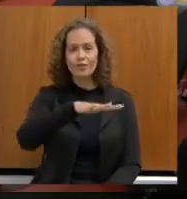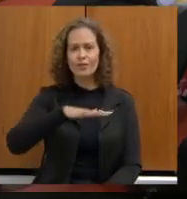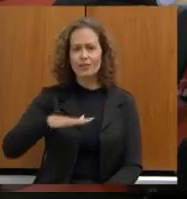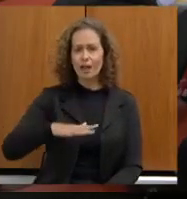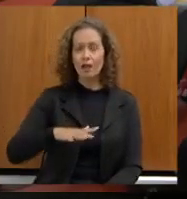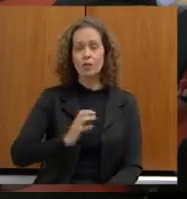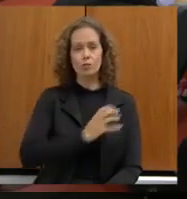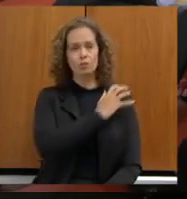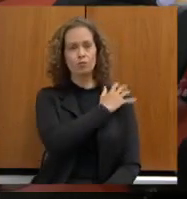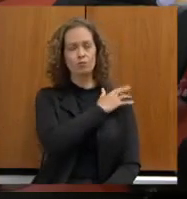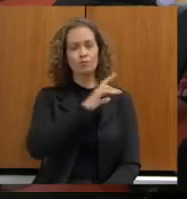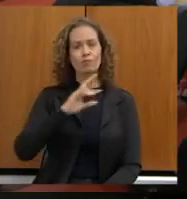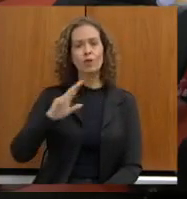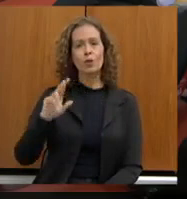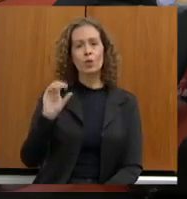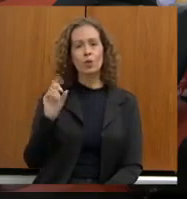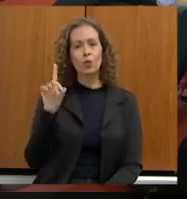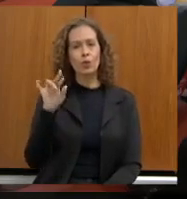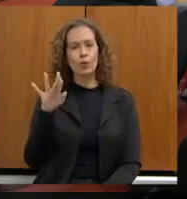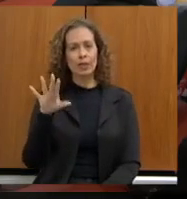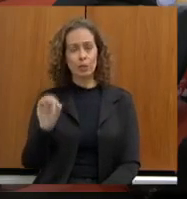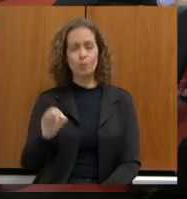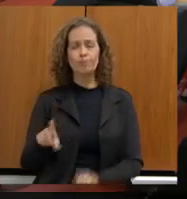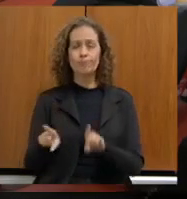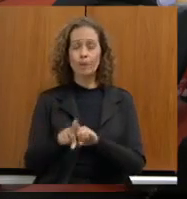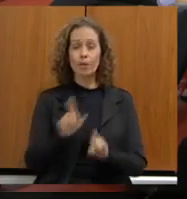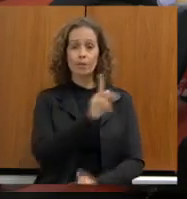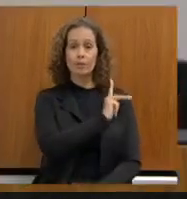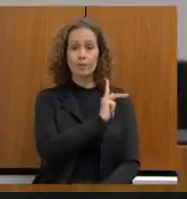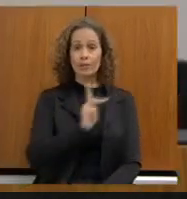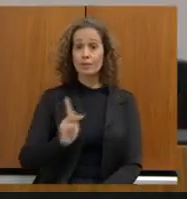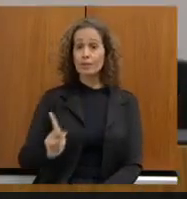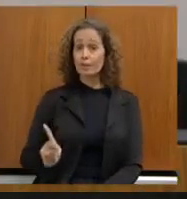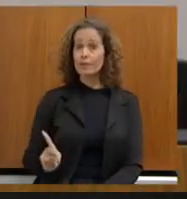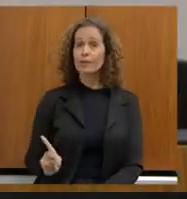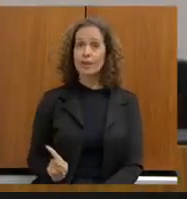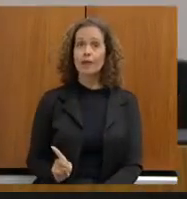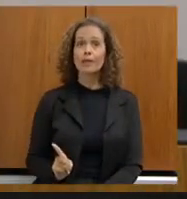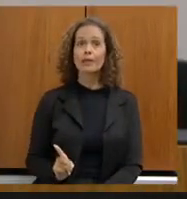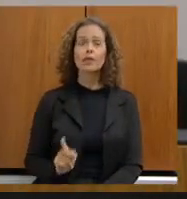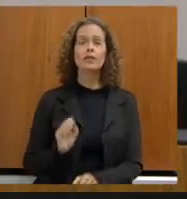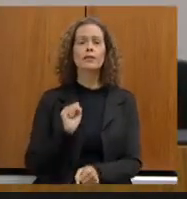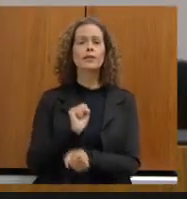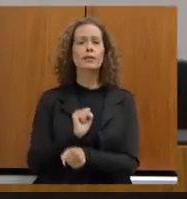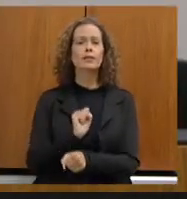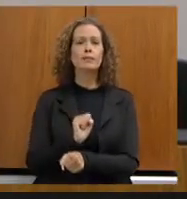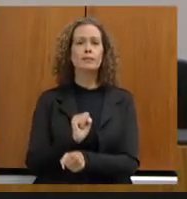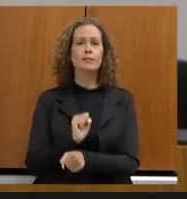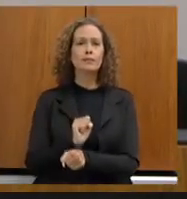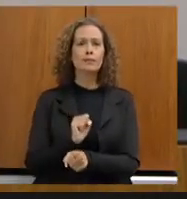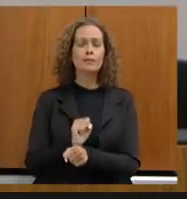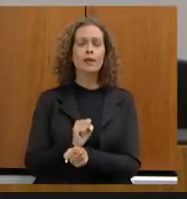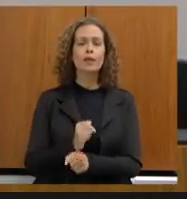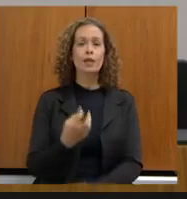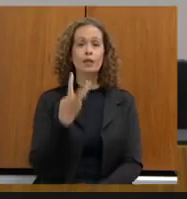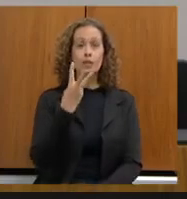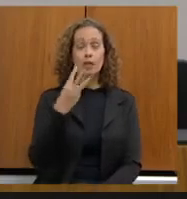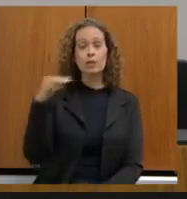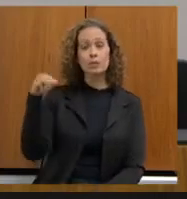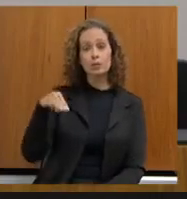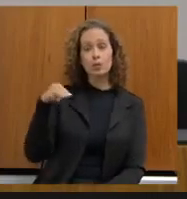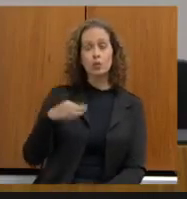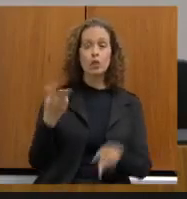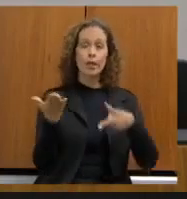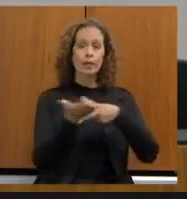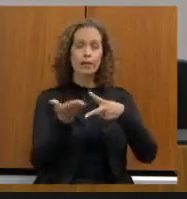Rodrigo Souza Rodrigues a presidência suspende a reunião por três minutos para higienização de microfones e